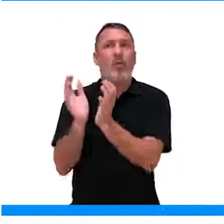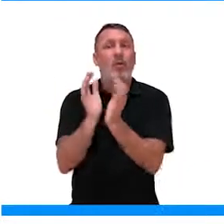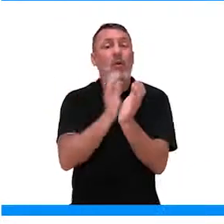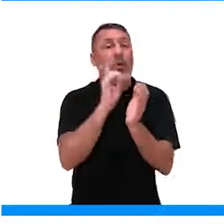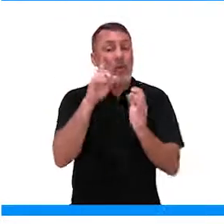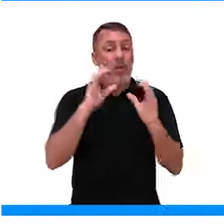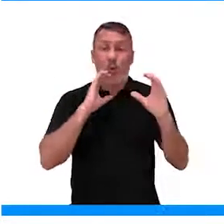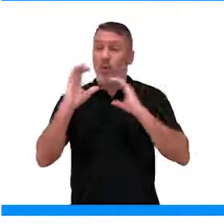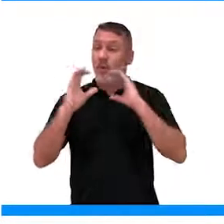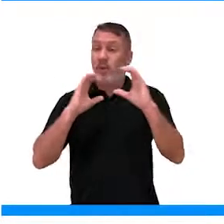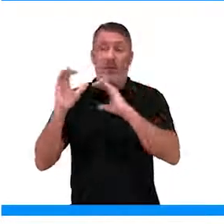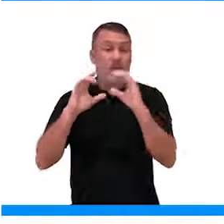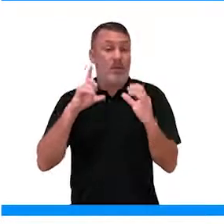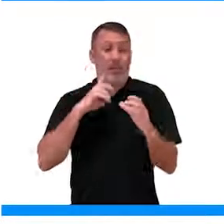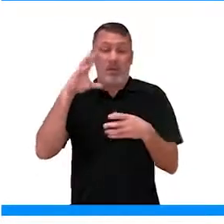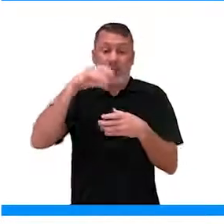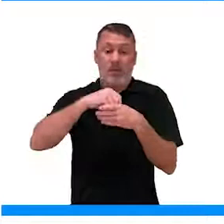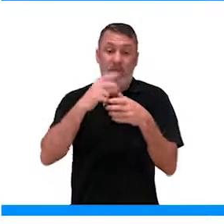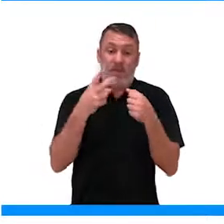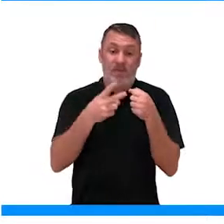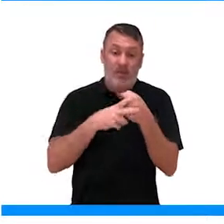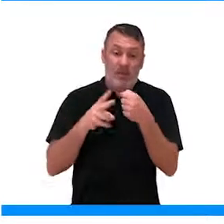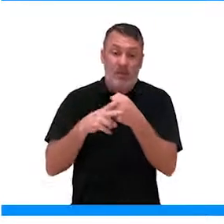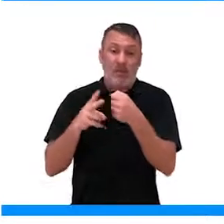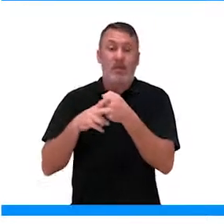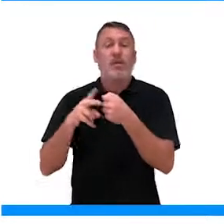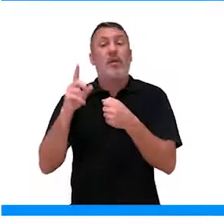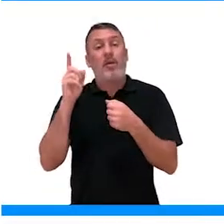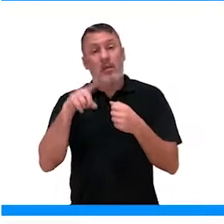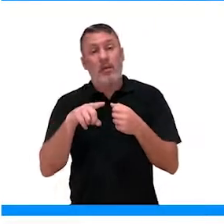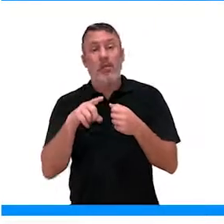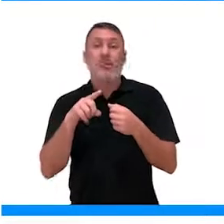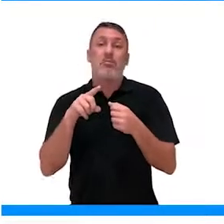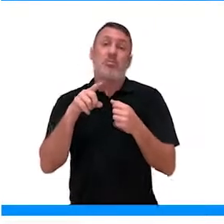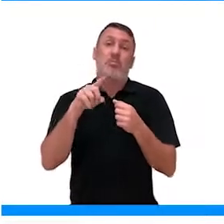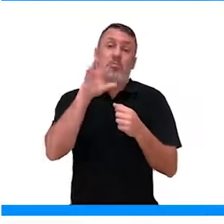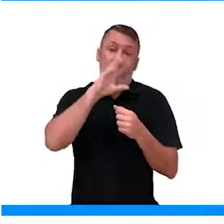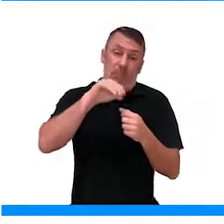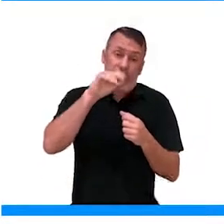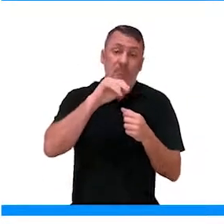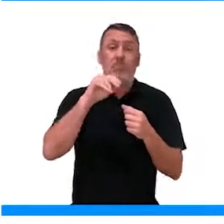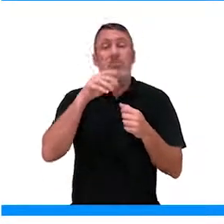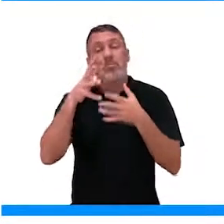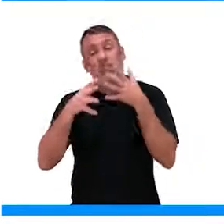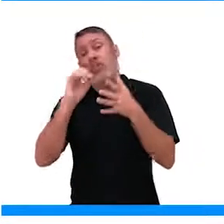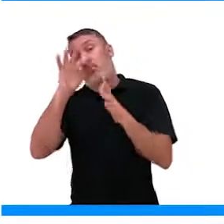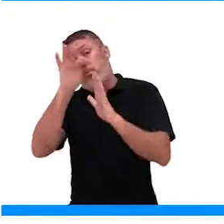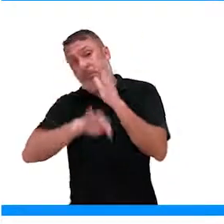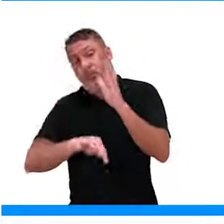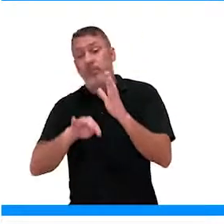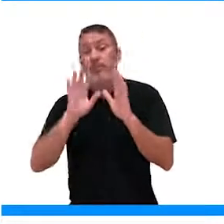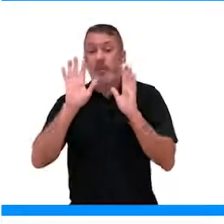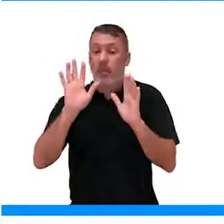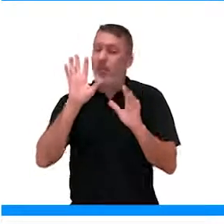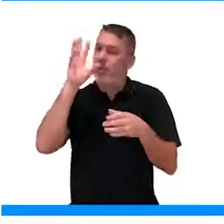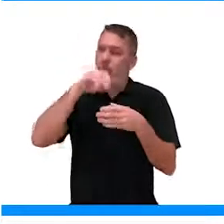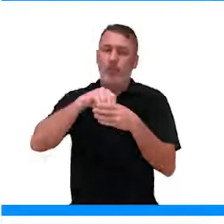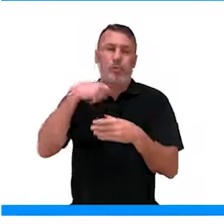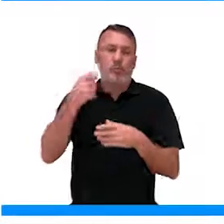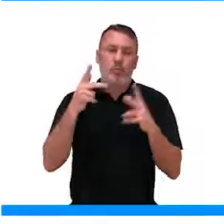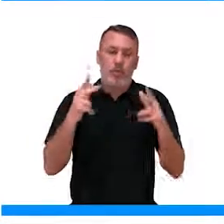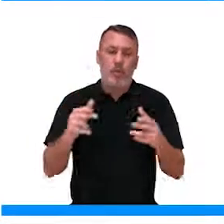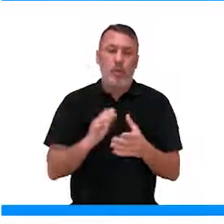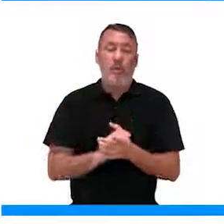Então, as comunicações elas se dão verbalmente ou através do texto escrito ou falado, mas não deixa de ser